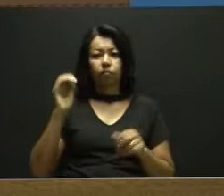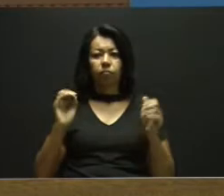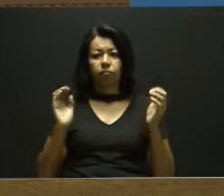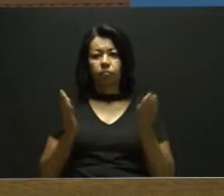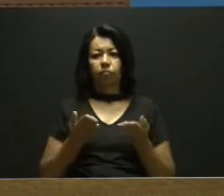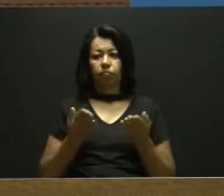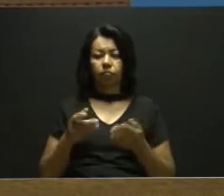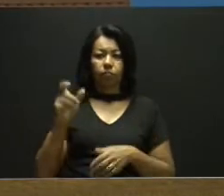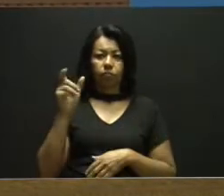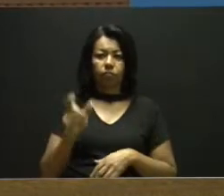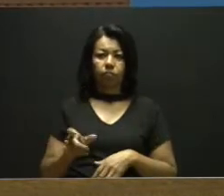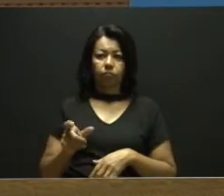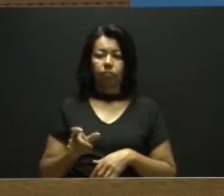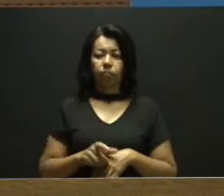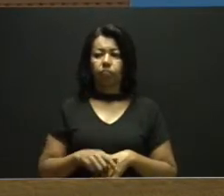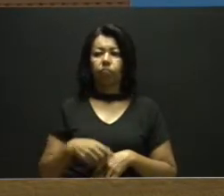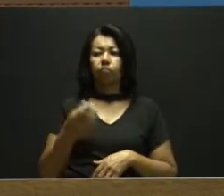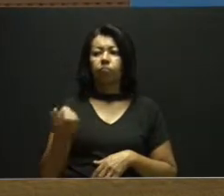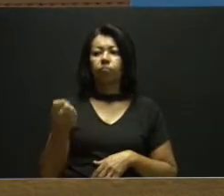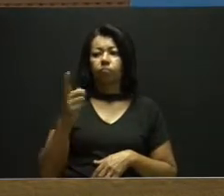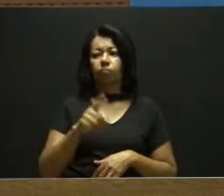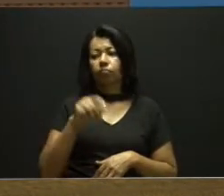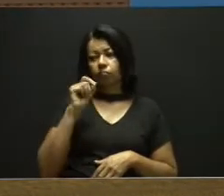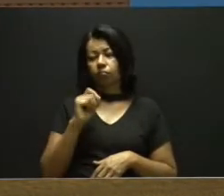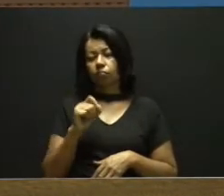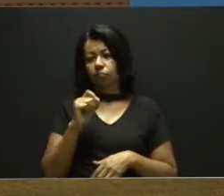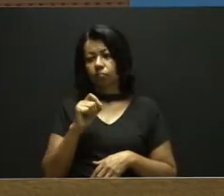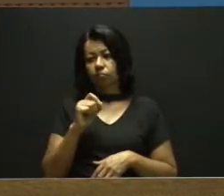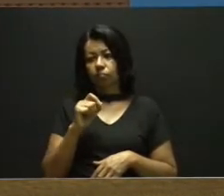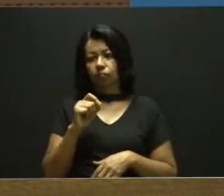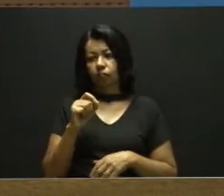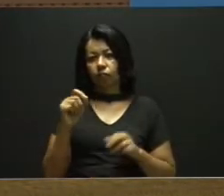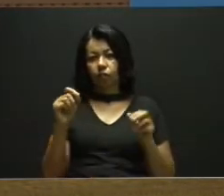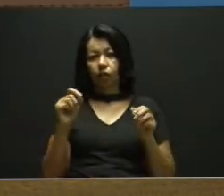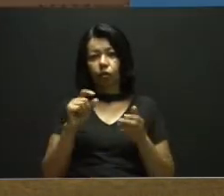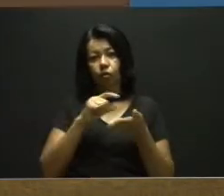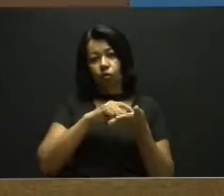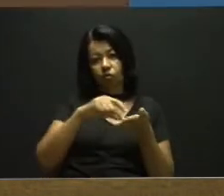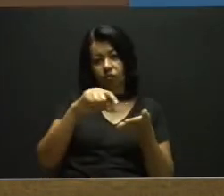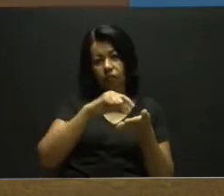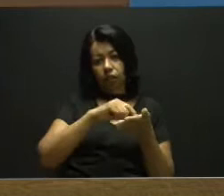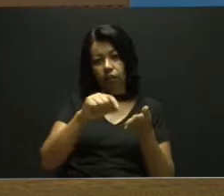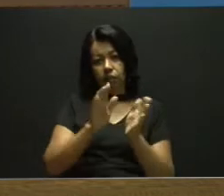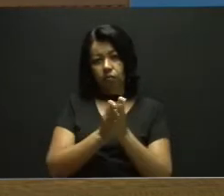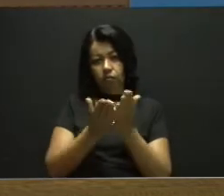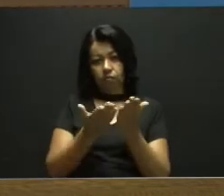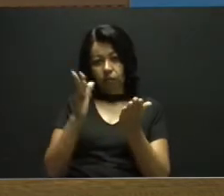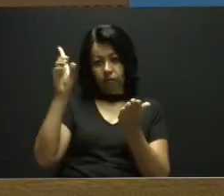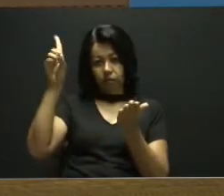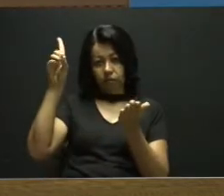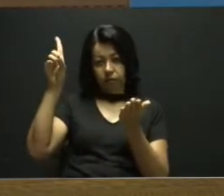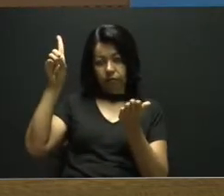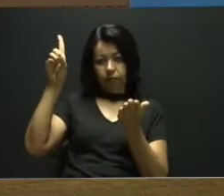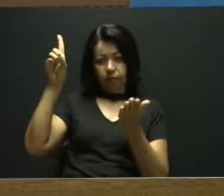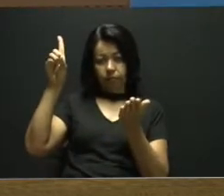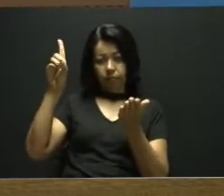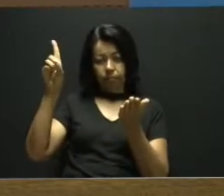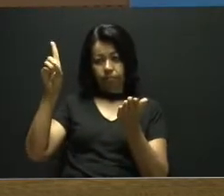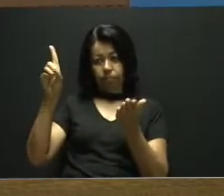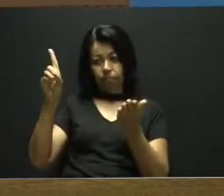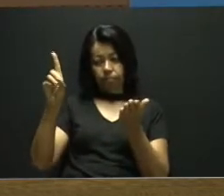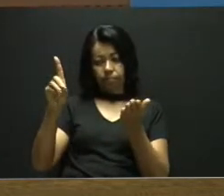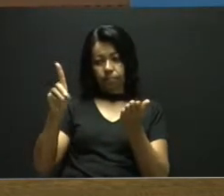quero deixar aqui um versículo da bíblia da bíblia sagrada